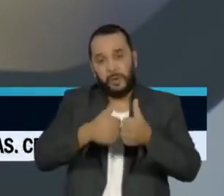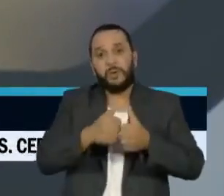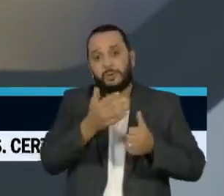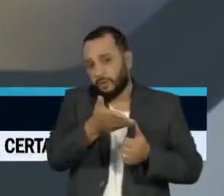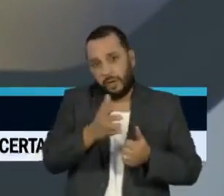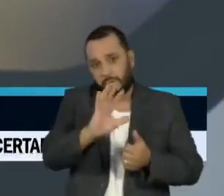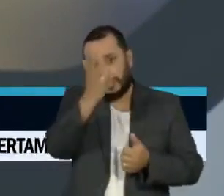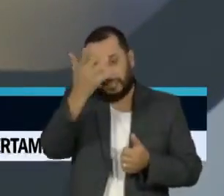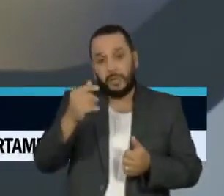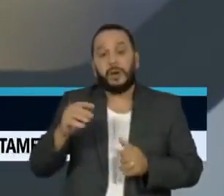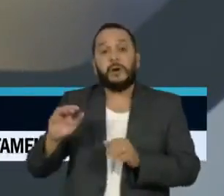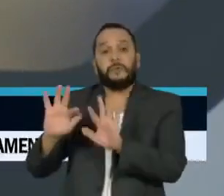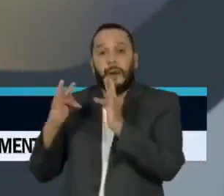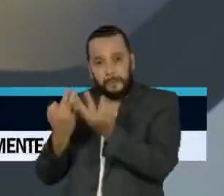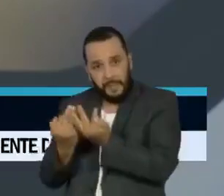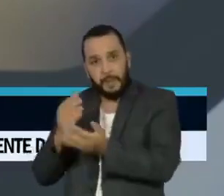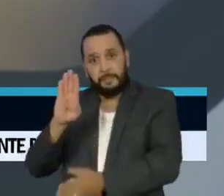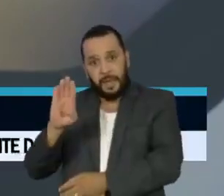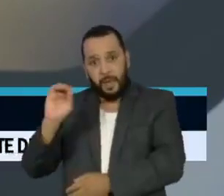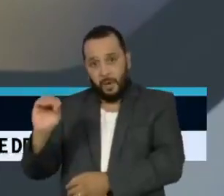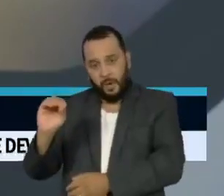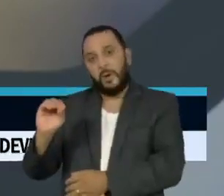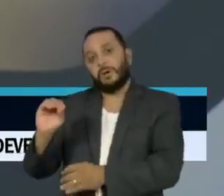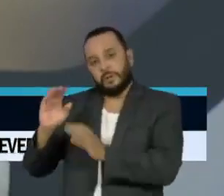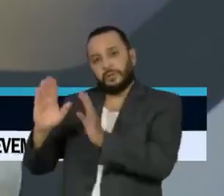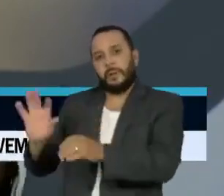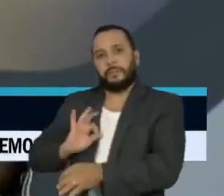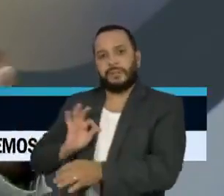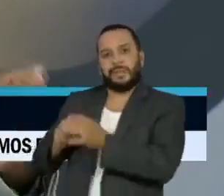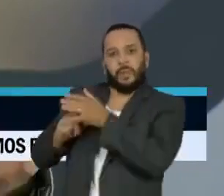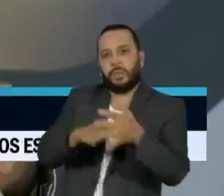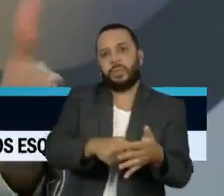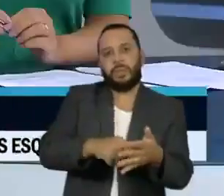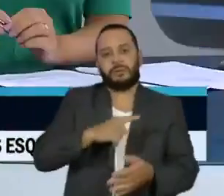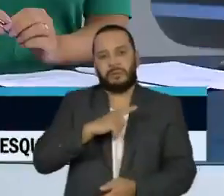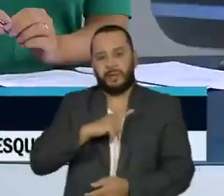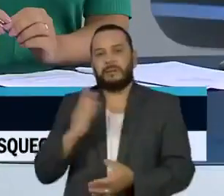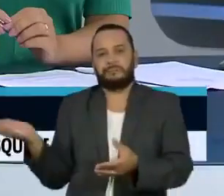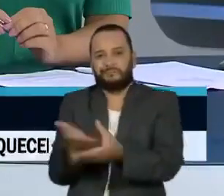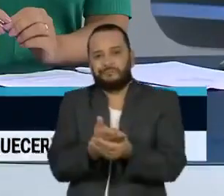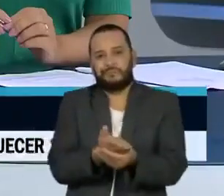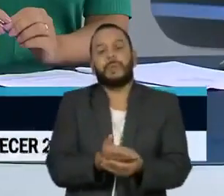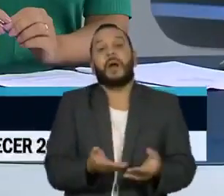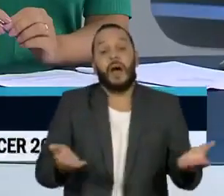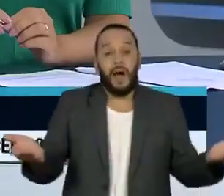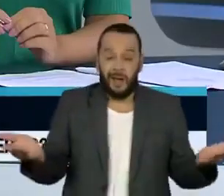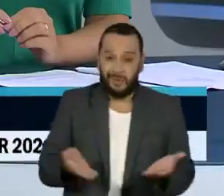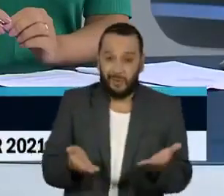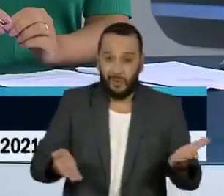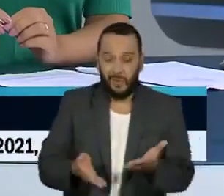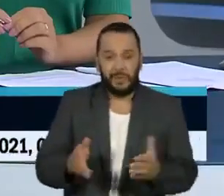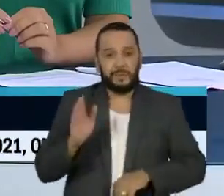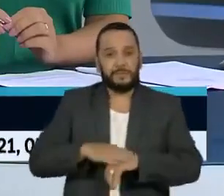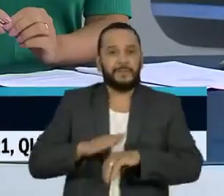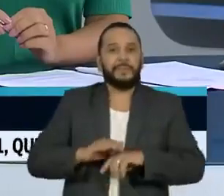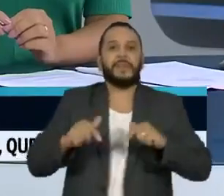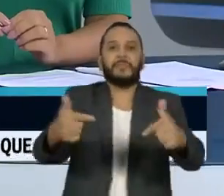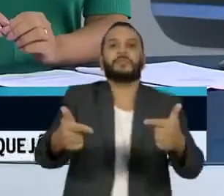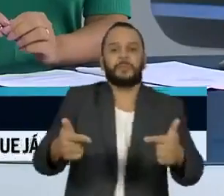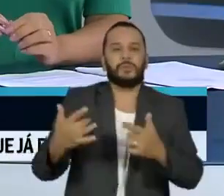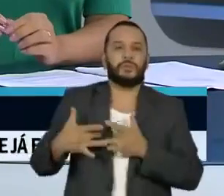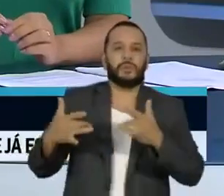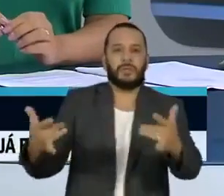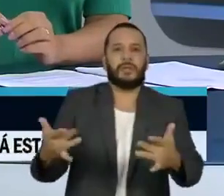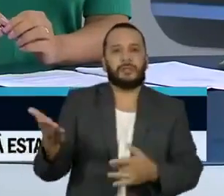ocorrência E logicamente essas pessoas devem ser responsabilizados mas também temos agora essa atitude de solidariedade